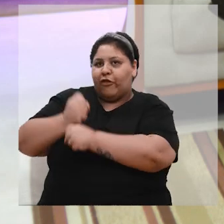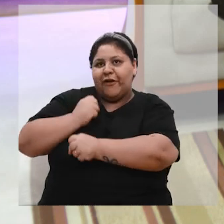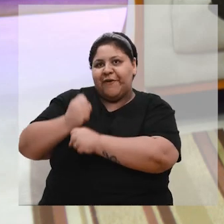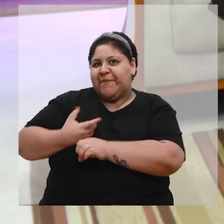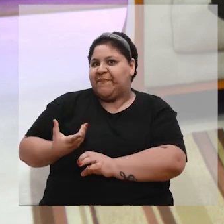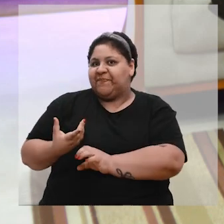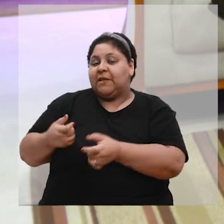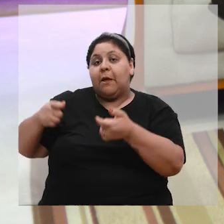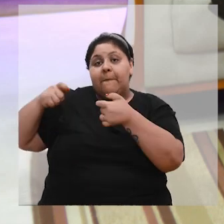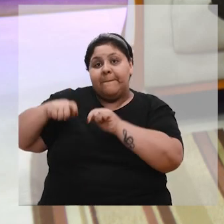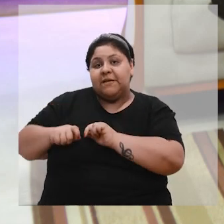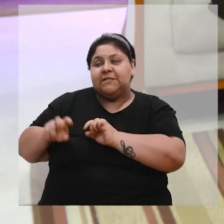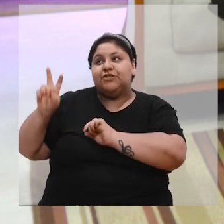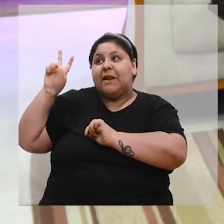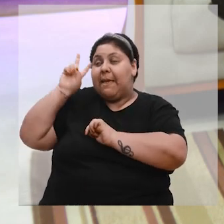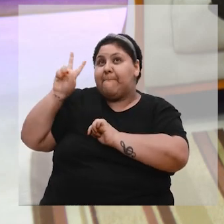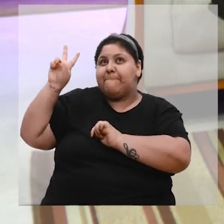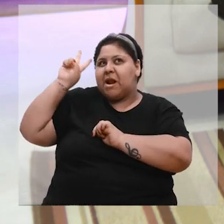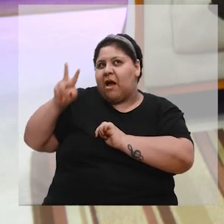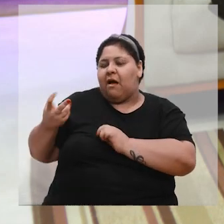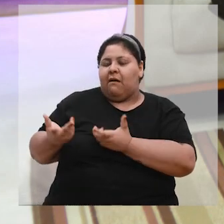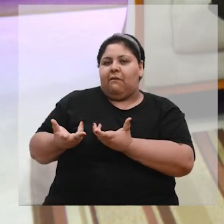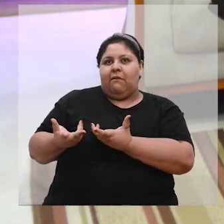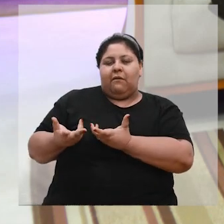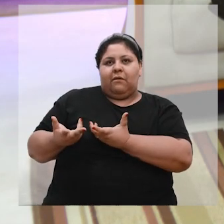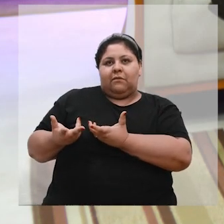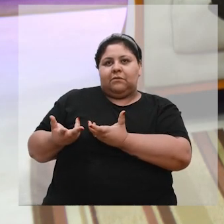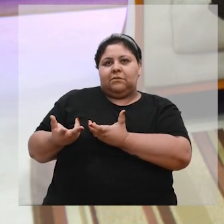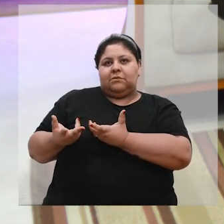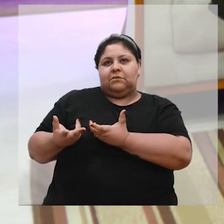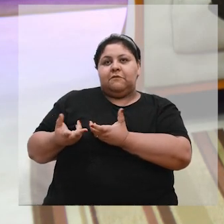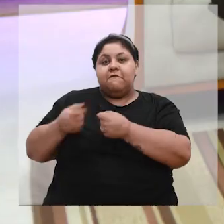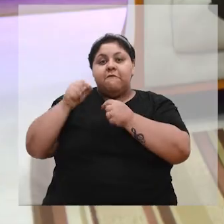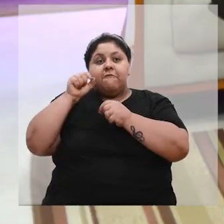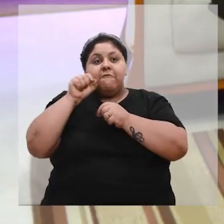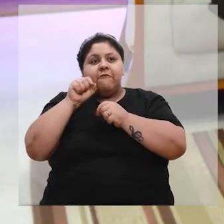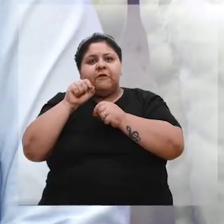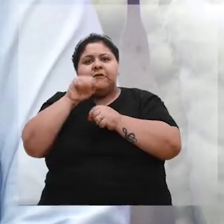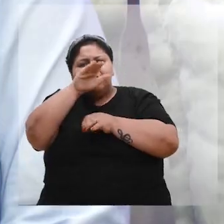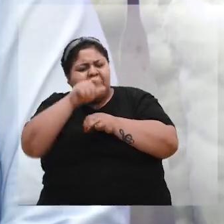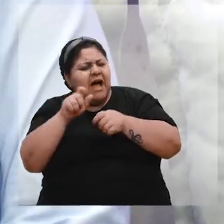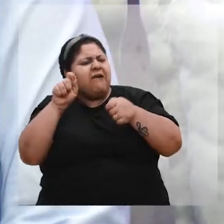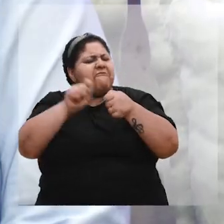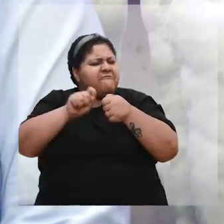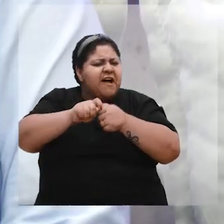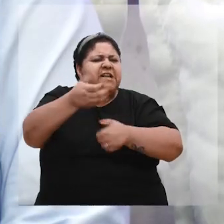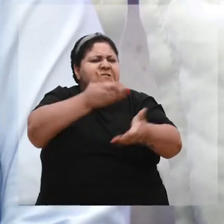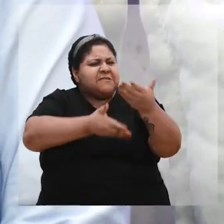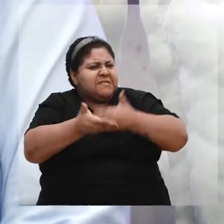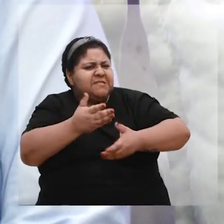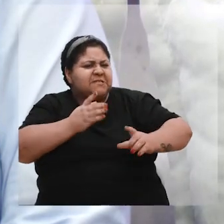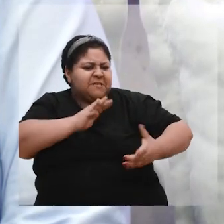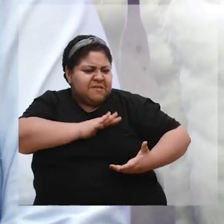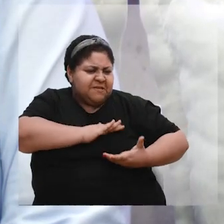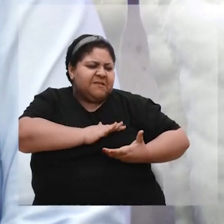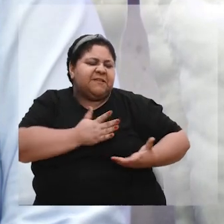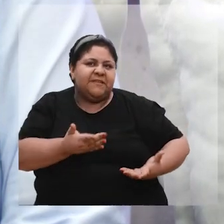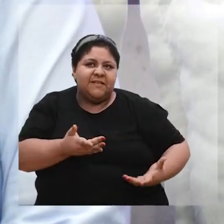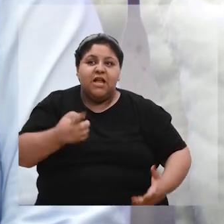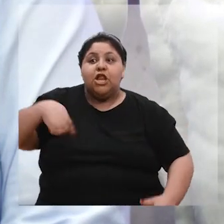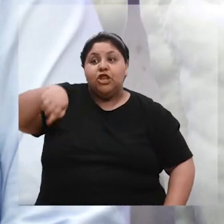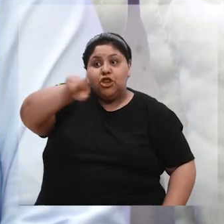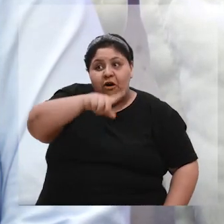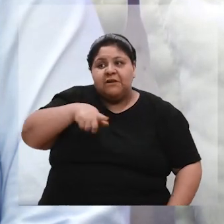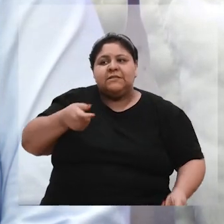ver que, às vezes é isso, elas precisam daquele lembrete, né? Daquela, vai lá, faz, a gente mesmo se lembrar